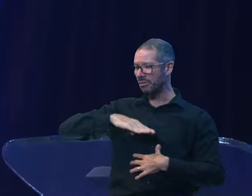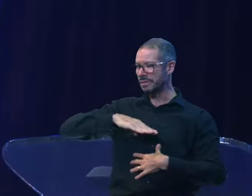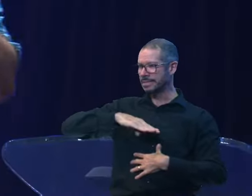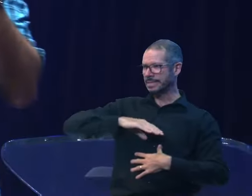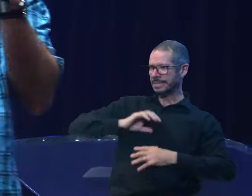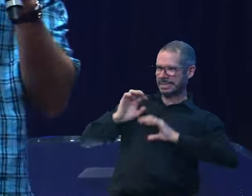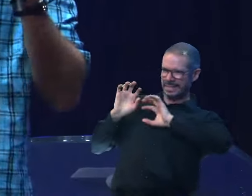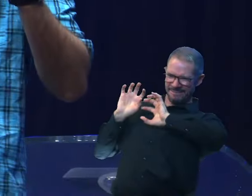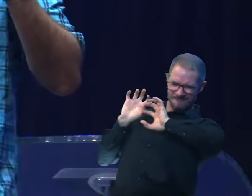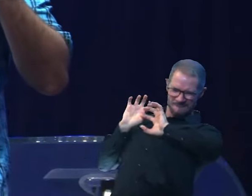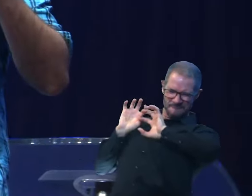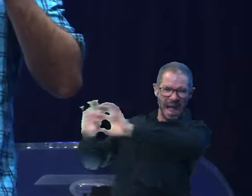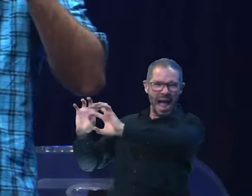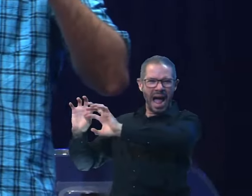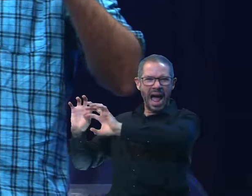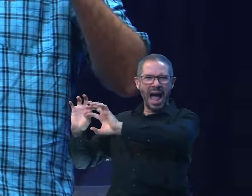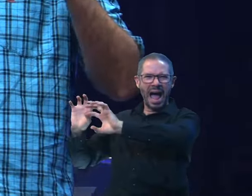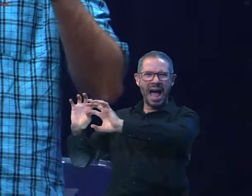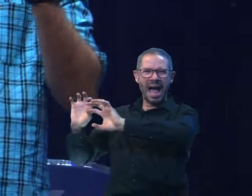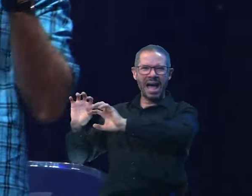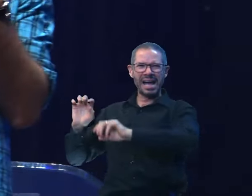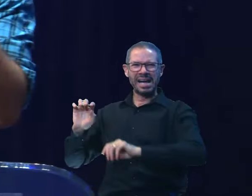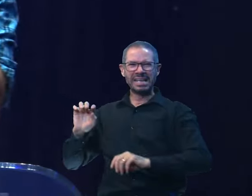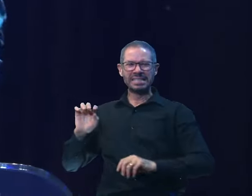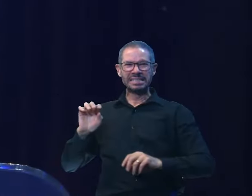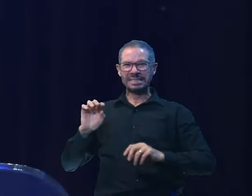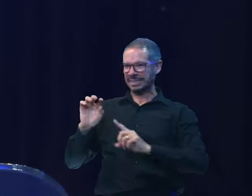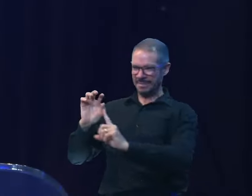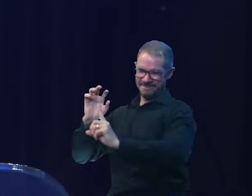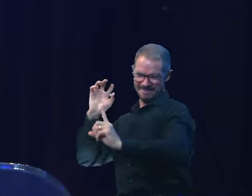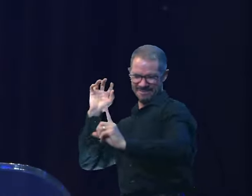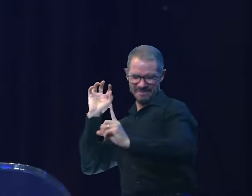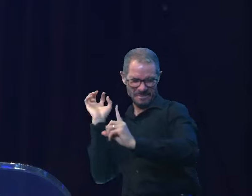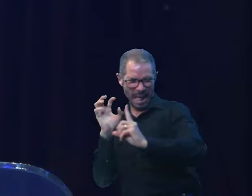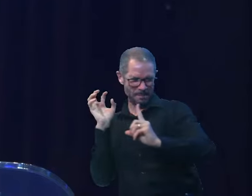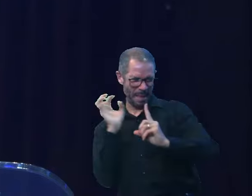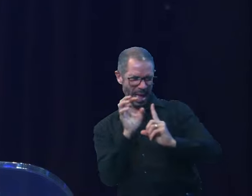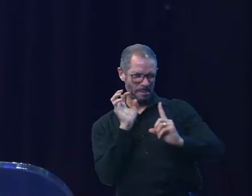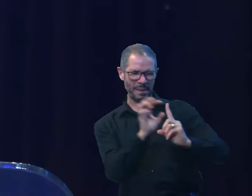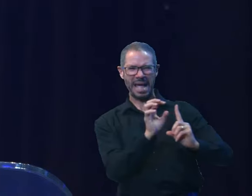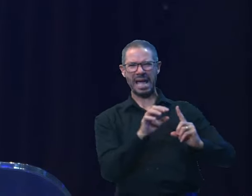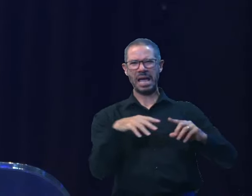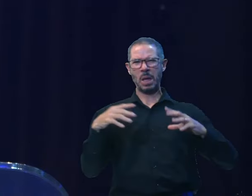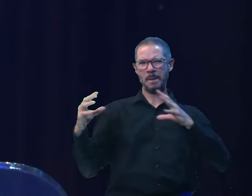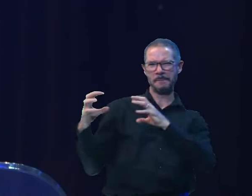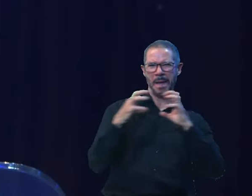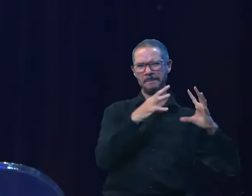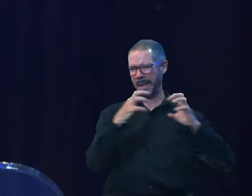devolve, e a gente bate, e a gente agride, a gente fere.